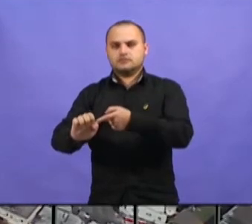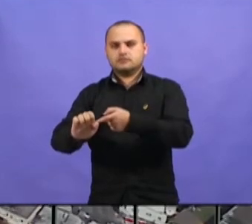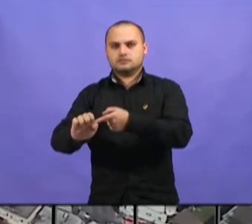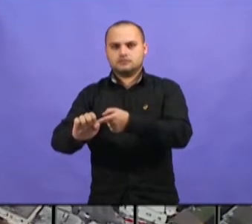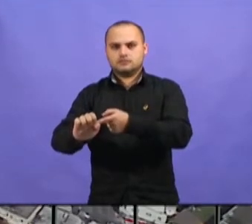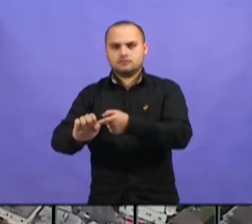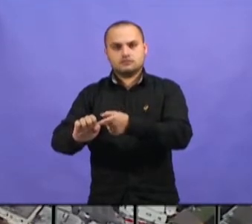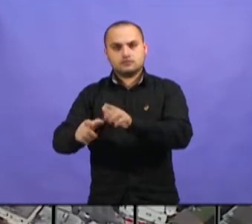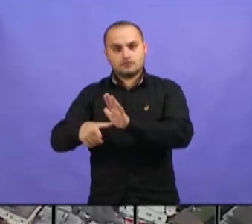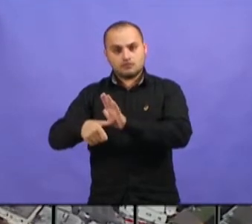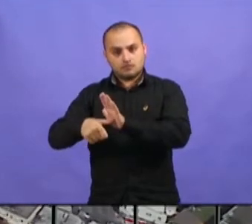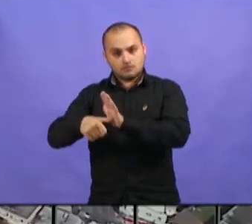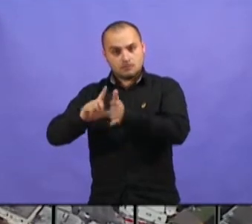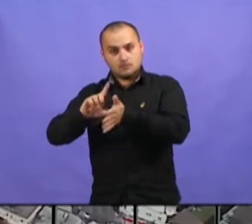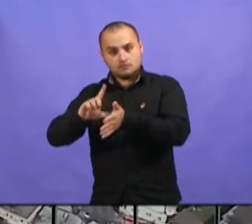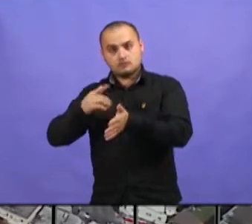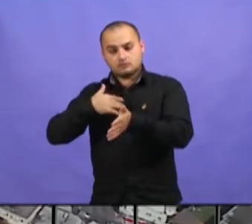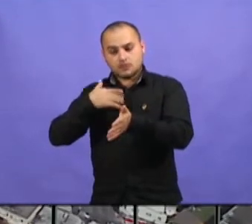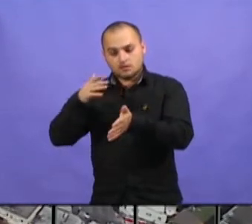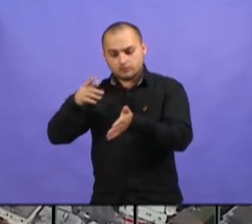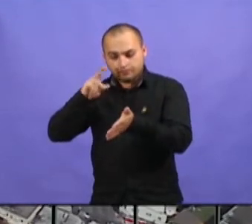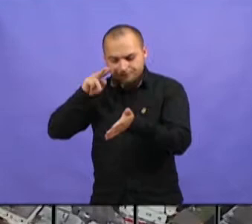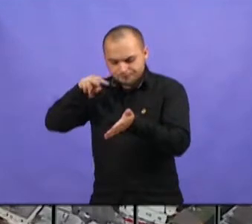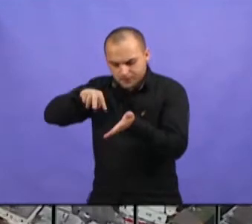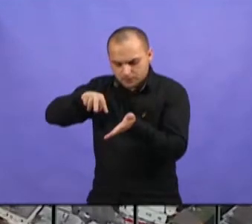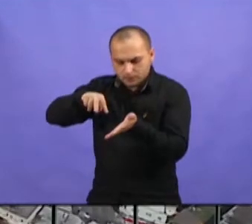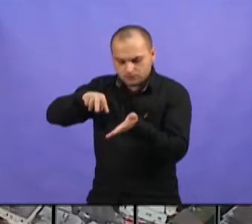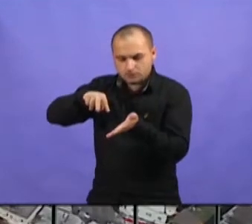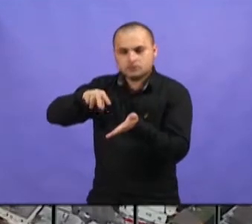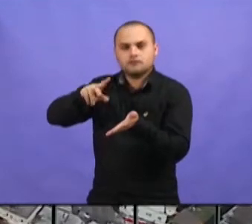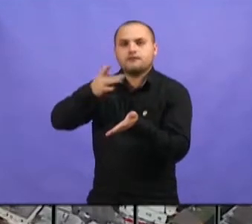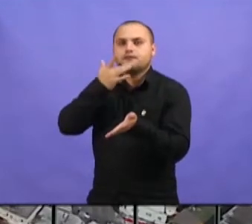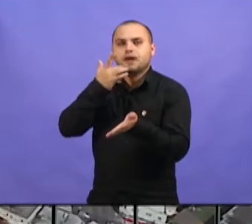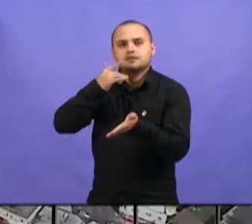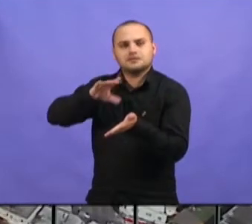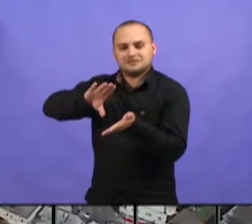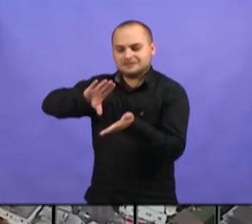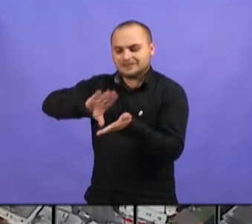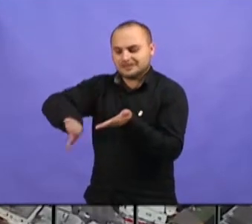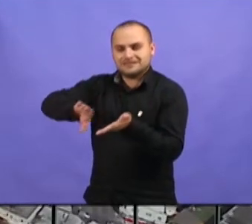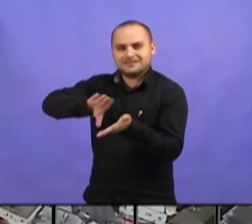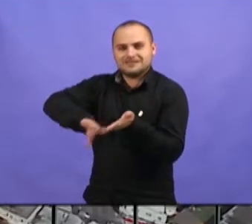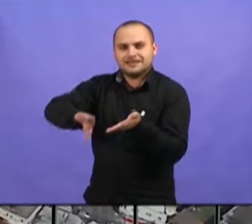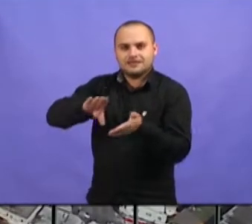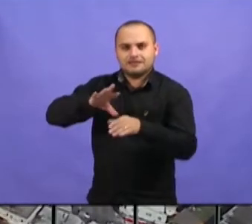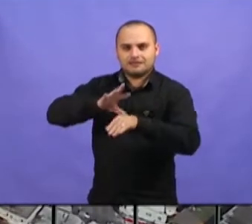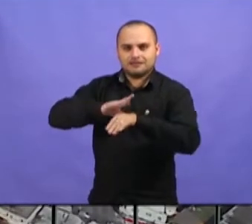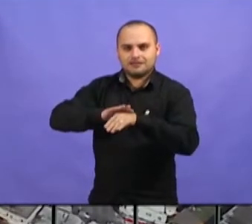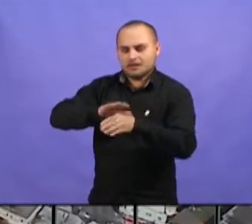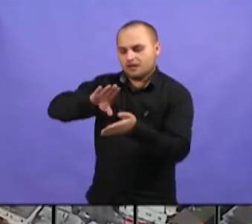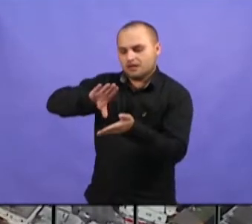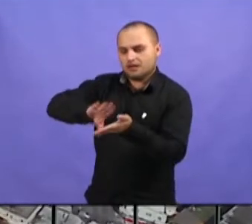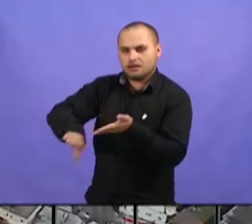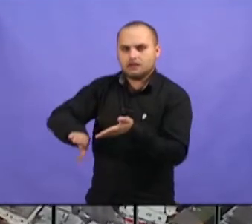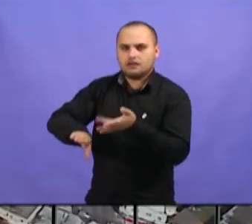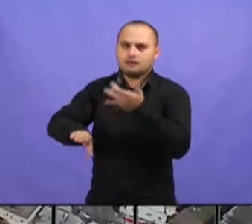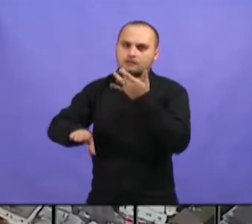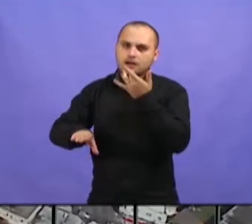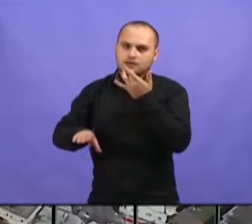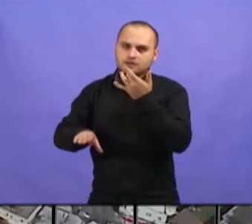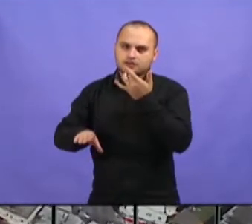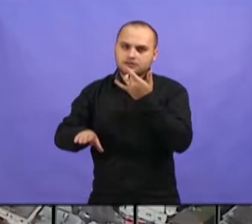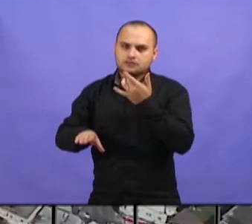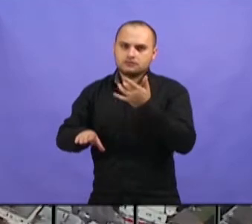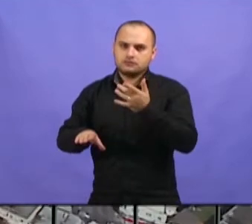retirar as células que estão doentes, né? Então, se a minha próstata tem o câncer, eu posso retirar ela